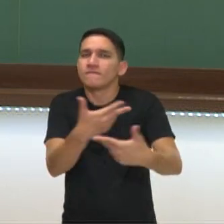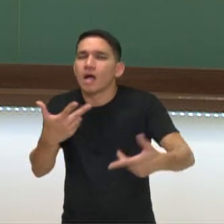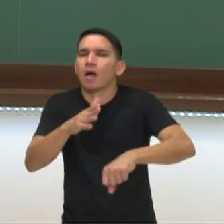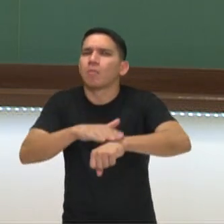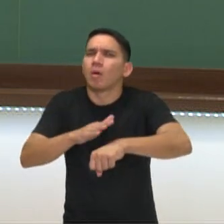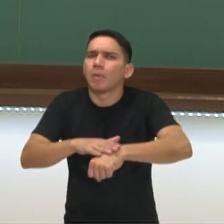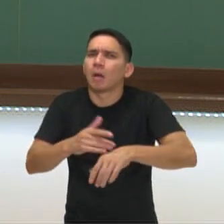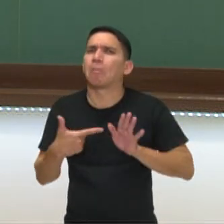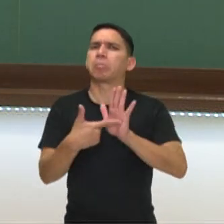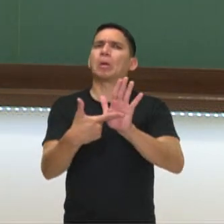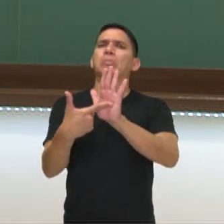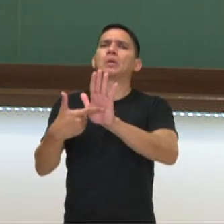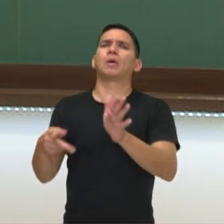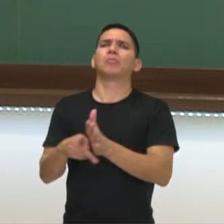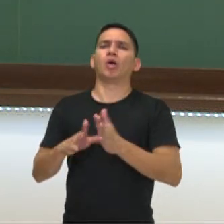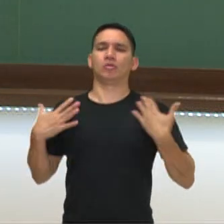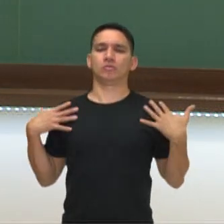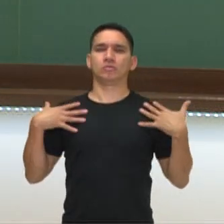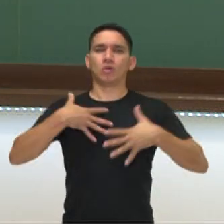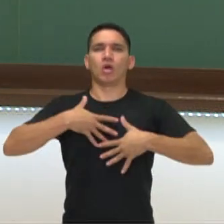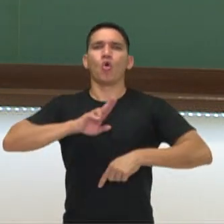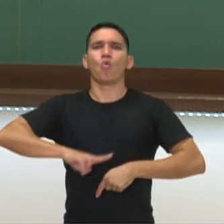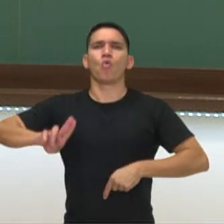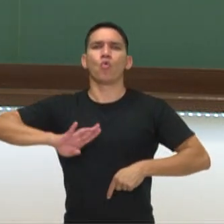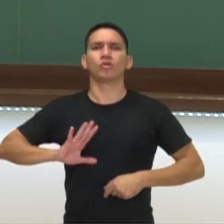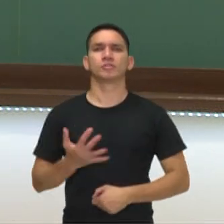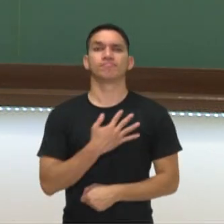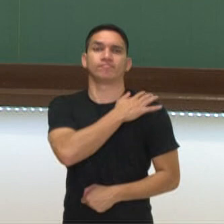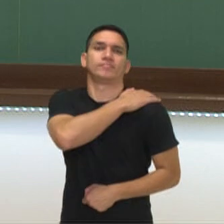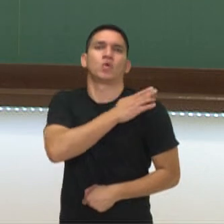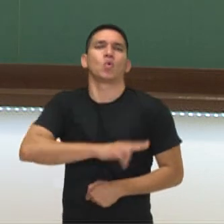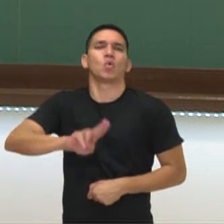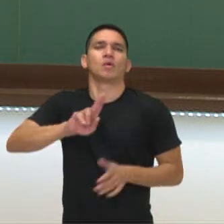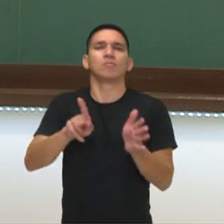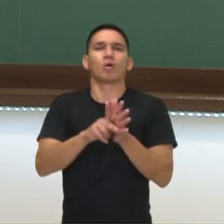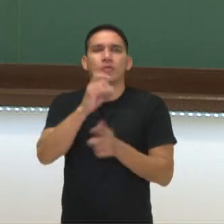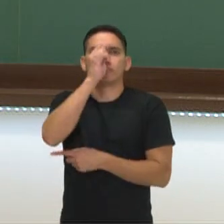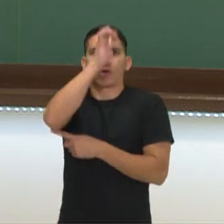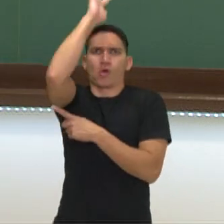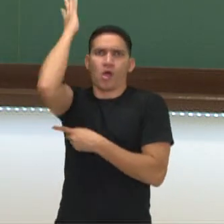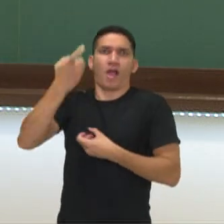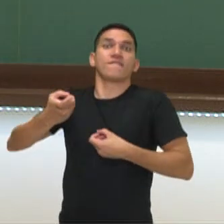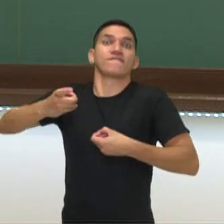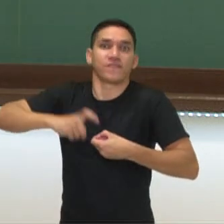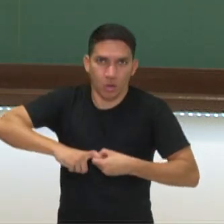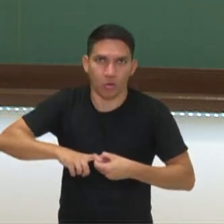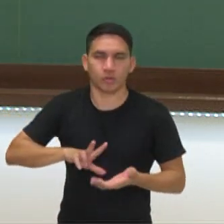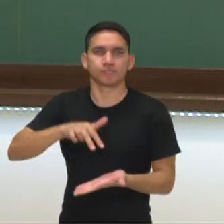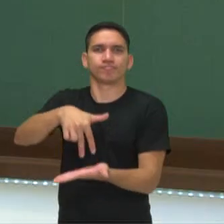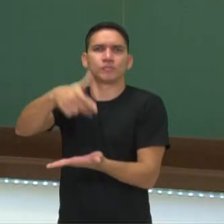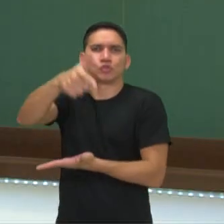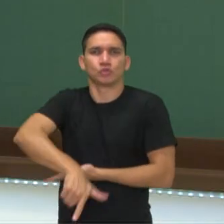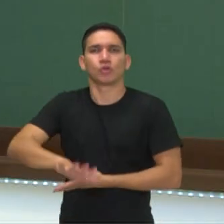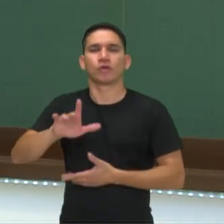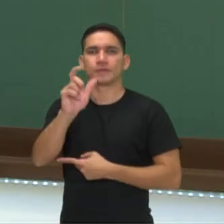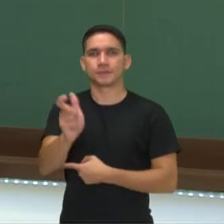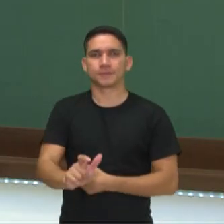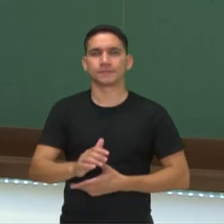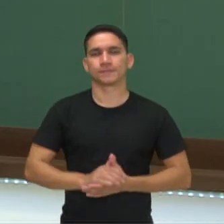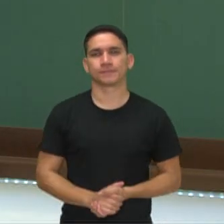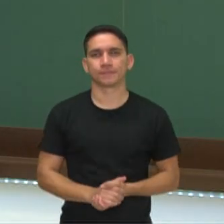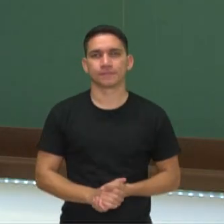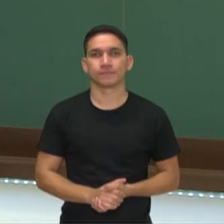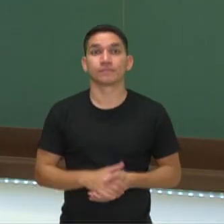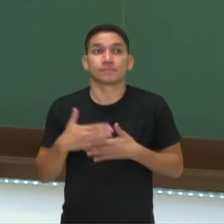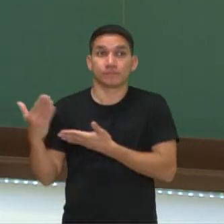se apresentando com um uniforme militar. Então, essa força militar romana estaria de volta agora na Itália.